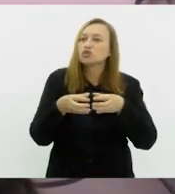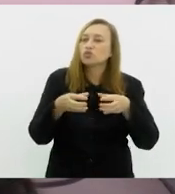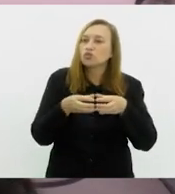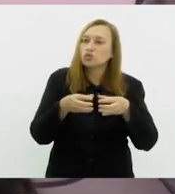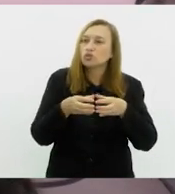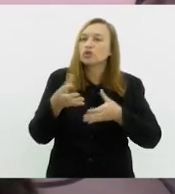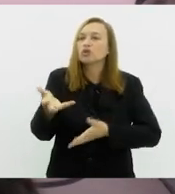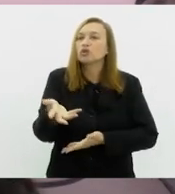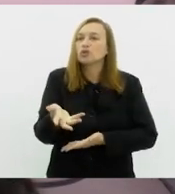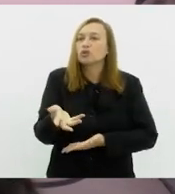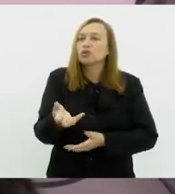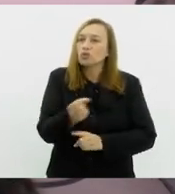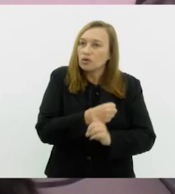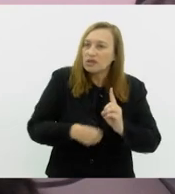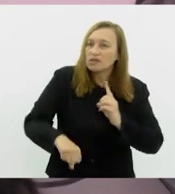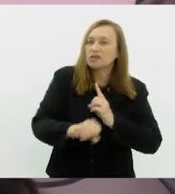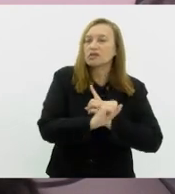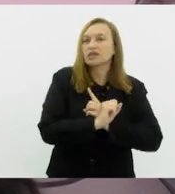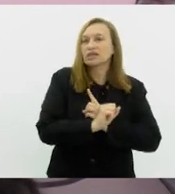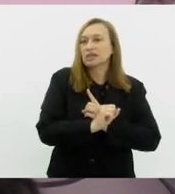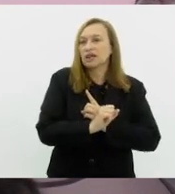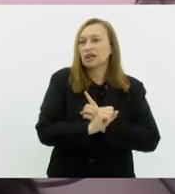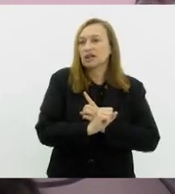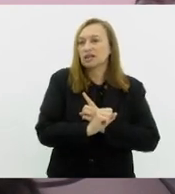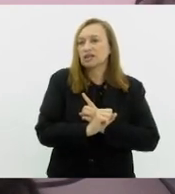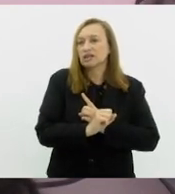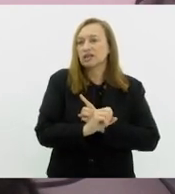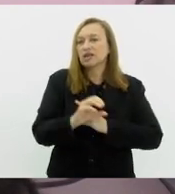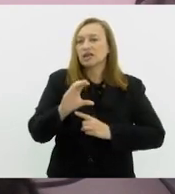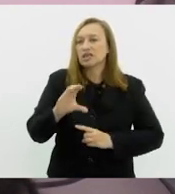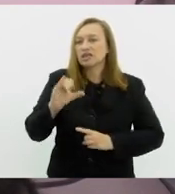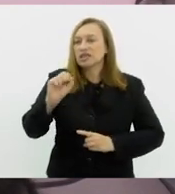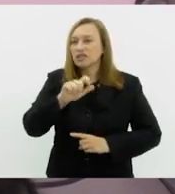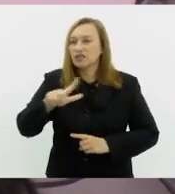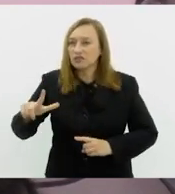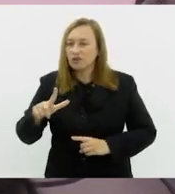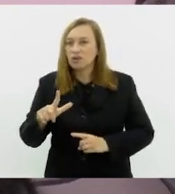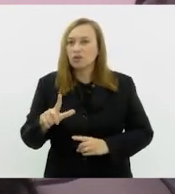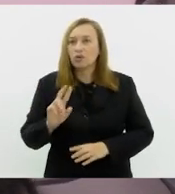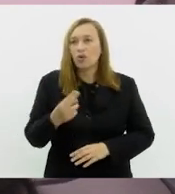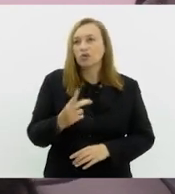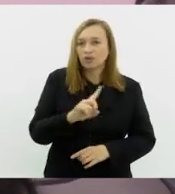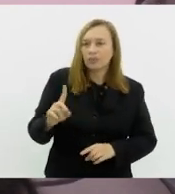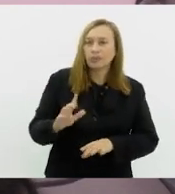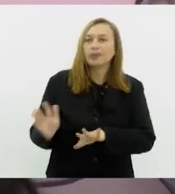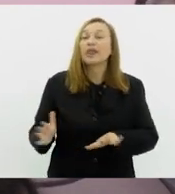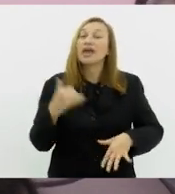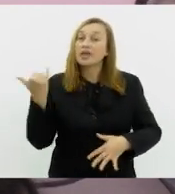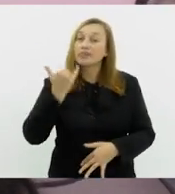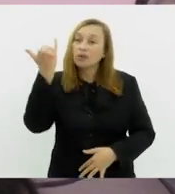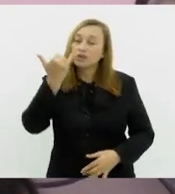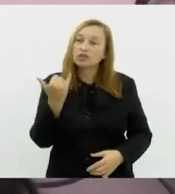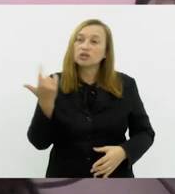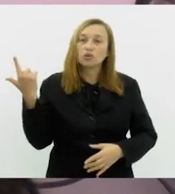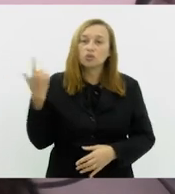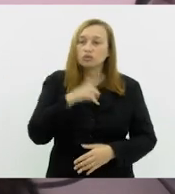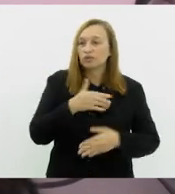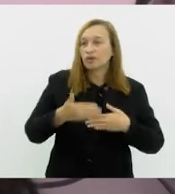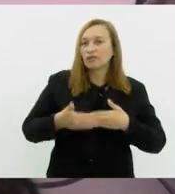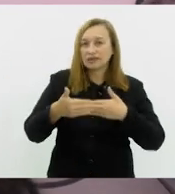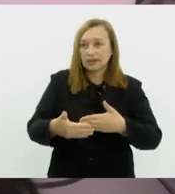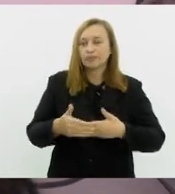a sociedade civil, organizada ou não. Isso é muito importante, porque assim a gente consegue